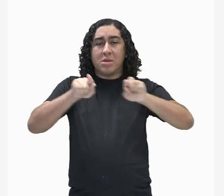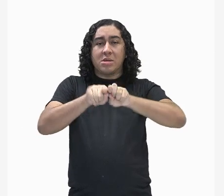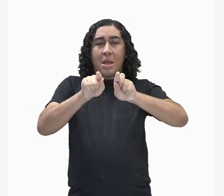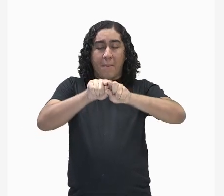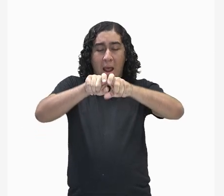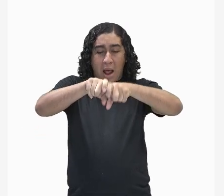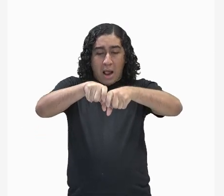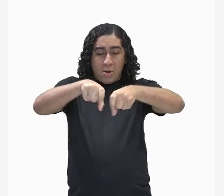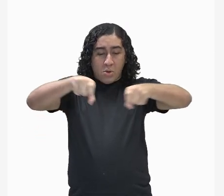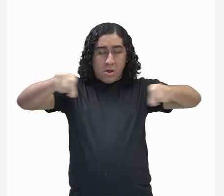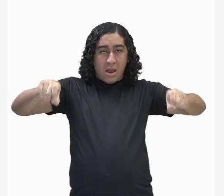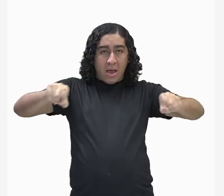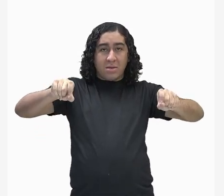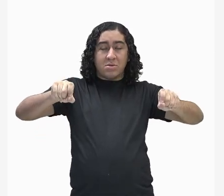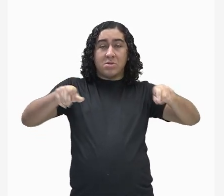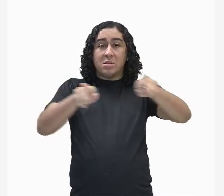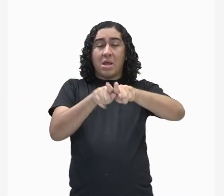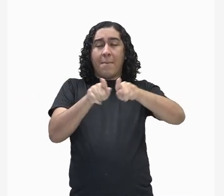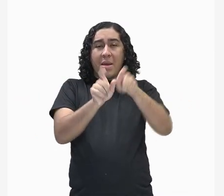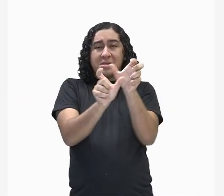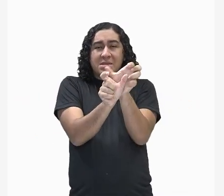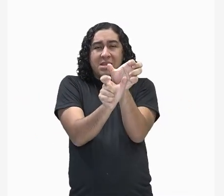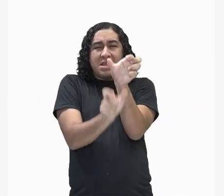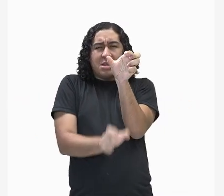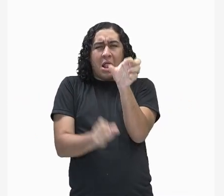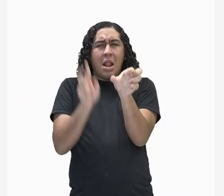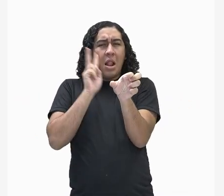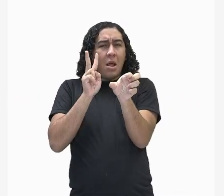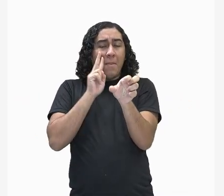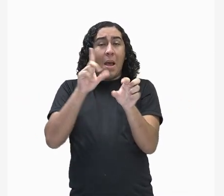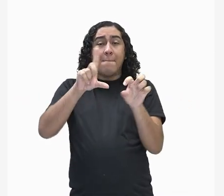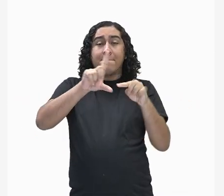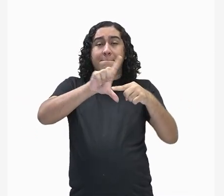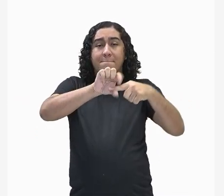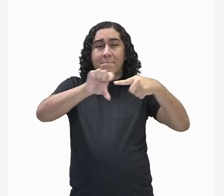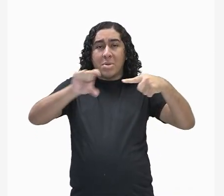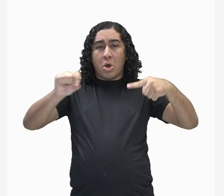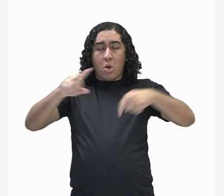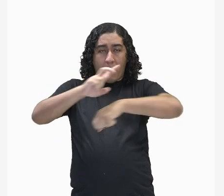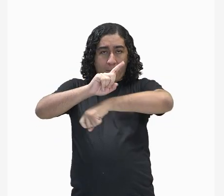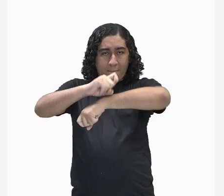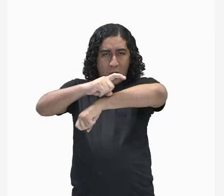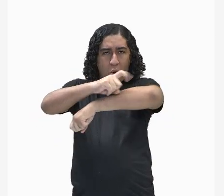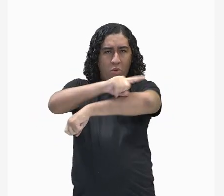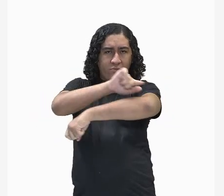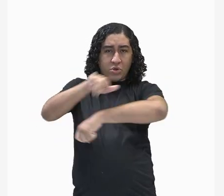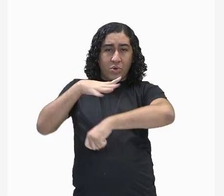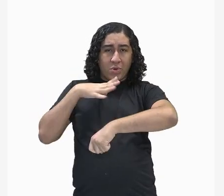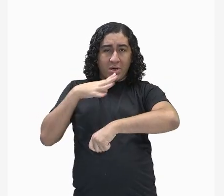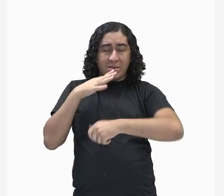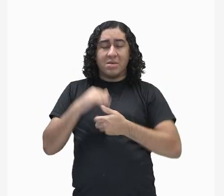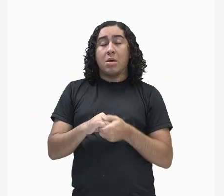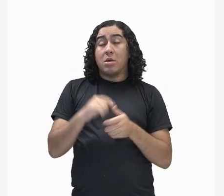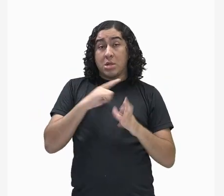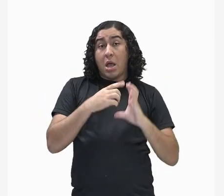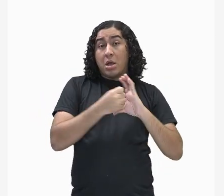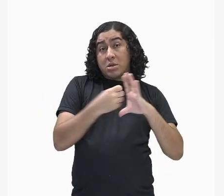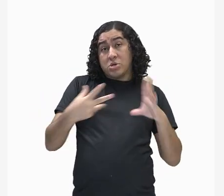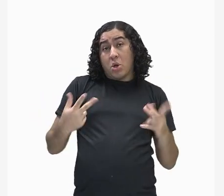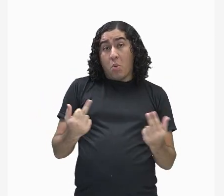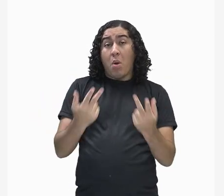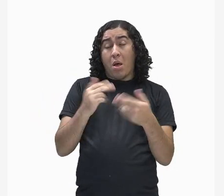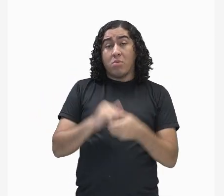né? Se a gente relembrar aí como é uma minhoca, acredito que todos vocês já tenham visto uma minhoca. Ela tem essas características, né? Tem um